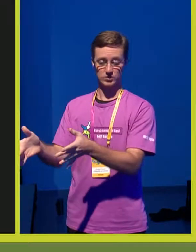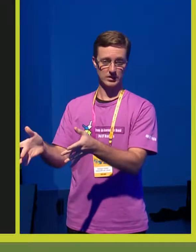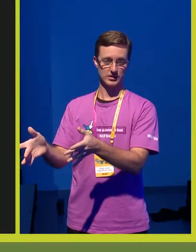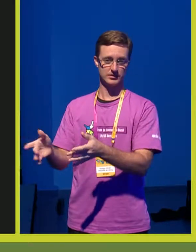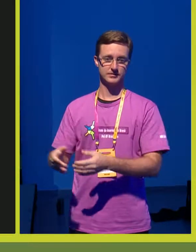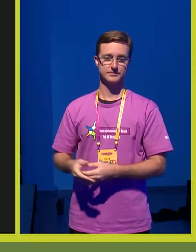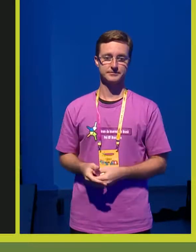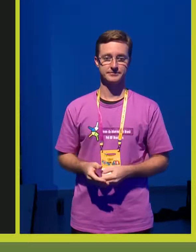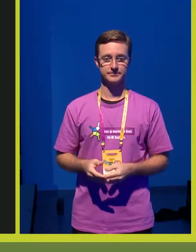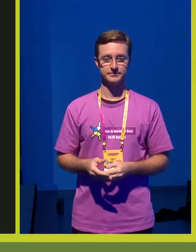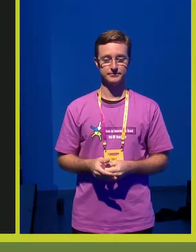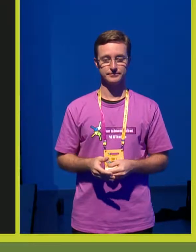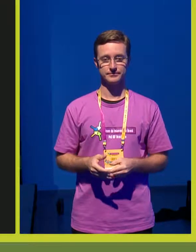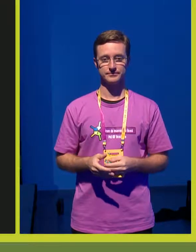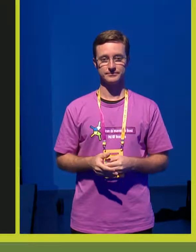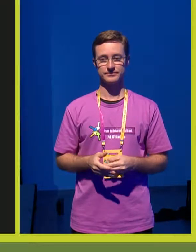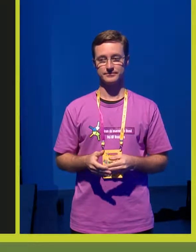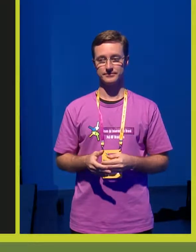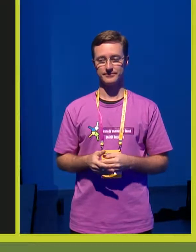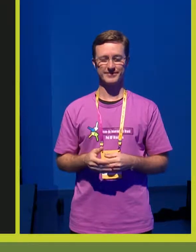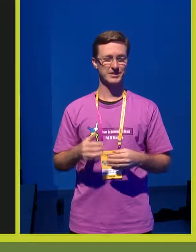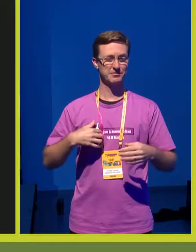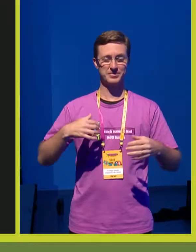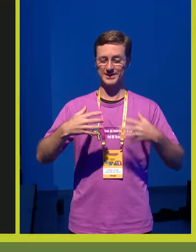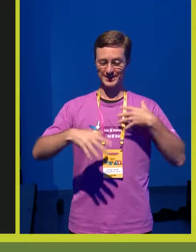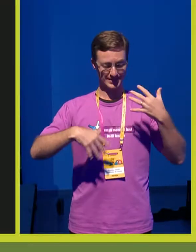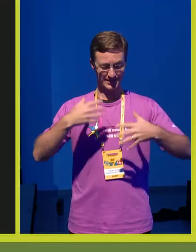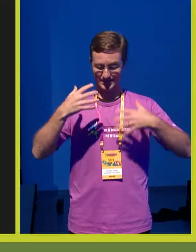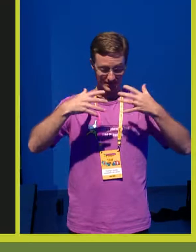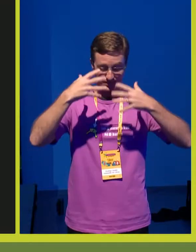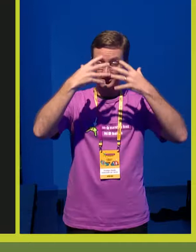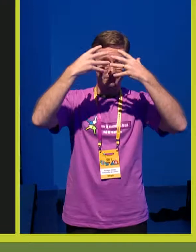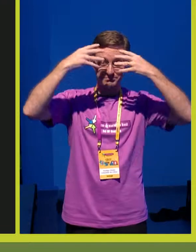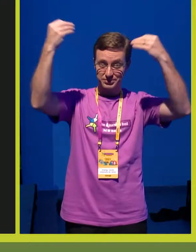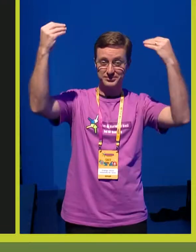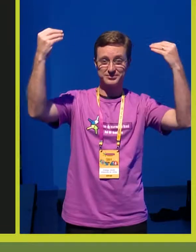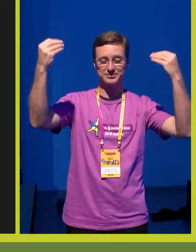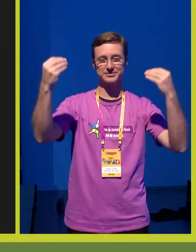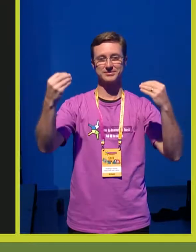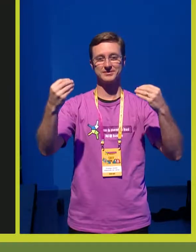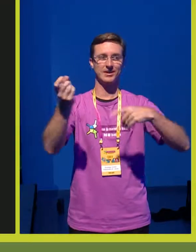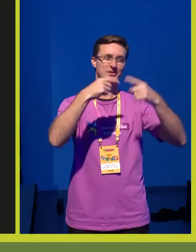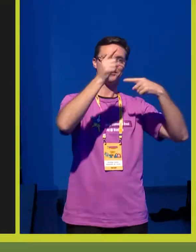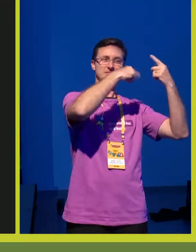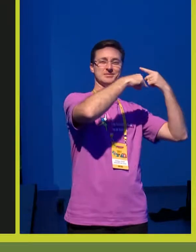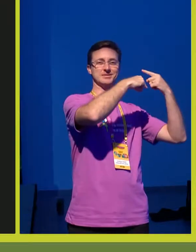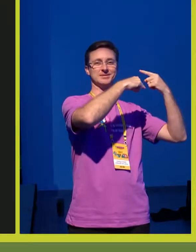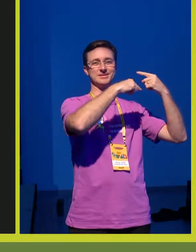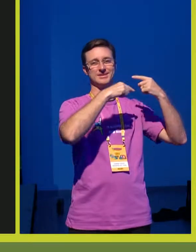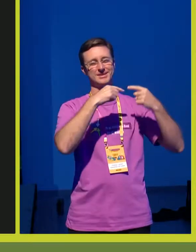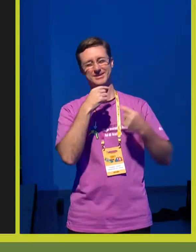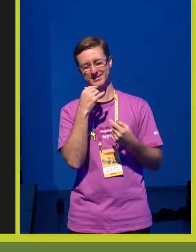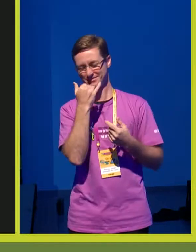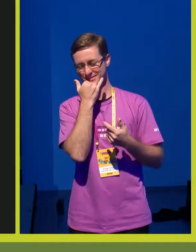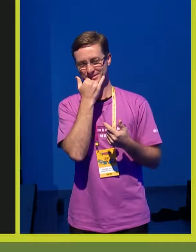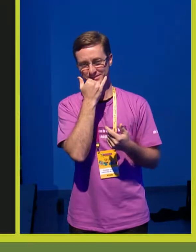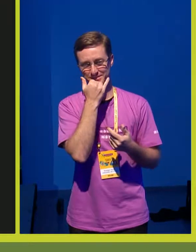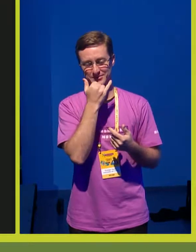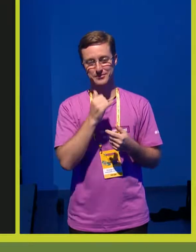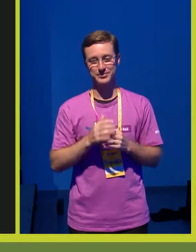para citar aqui desculpa gente eu esqueci que eu estava no FIB momentaneamente e voltei para a faculdade de direito vocês me perdoam